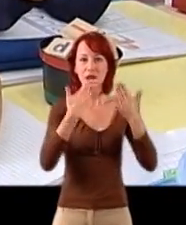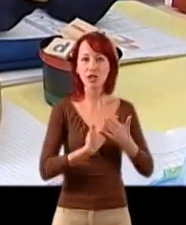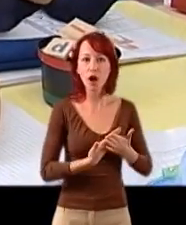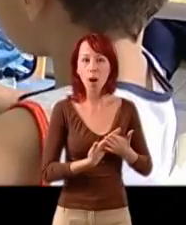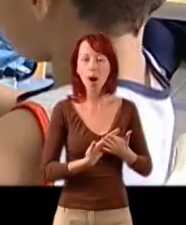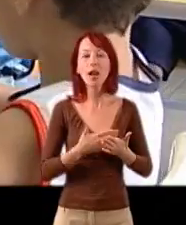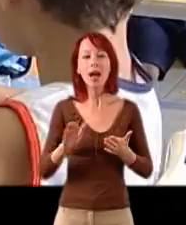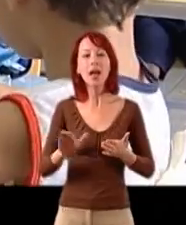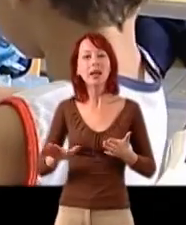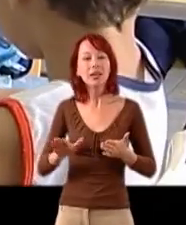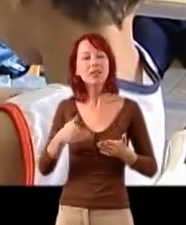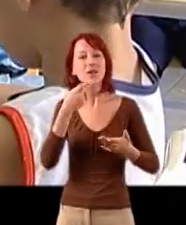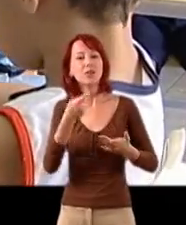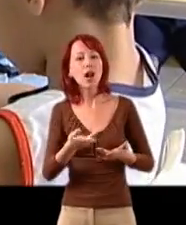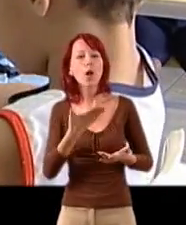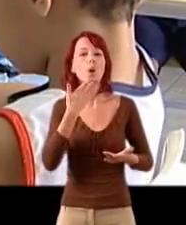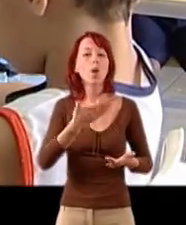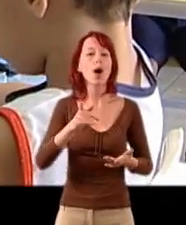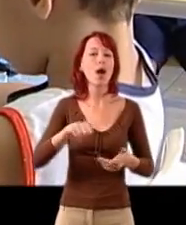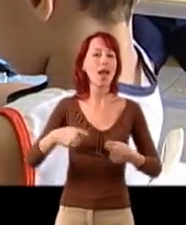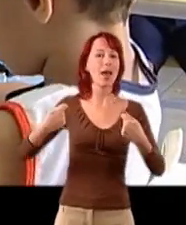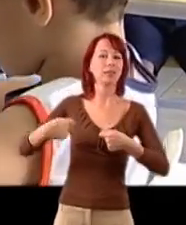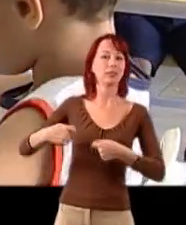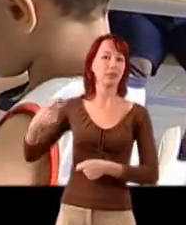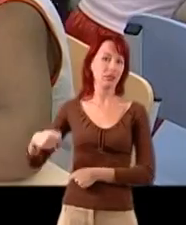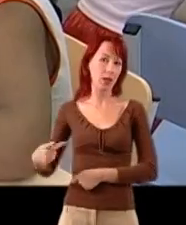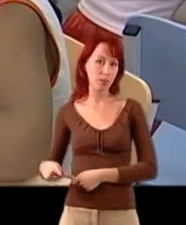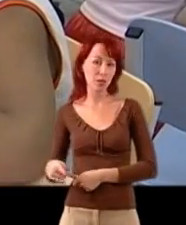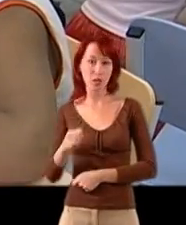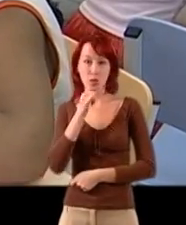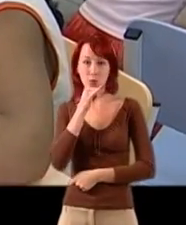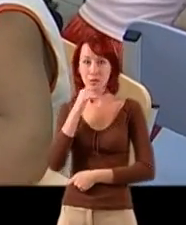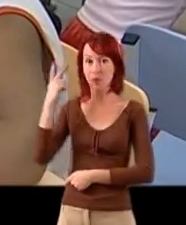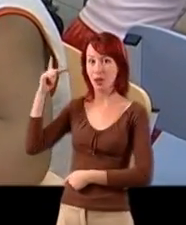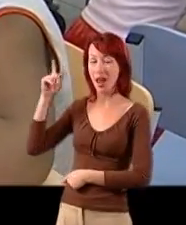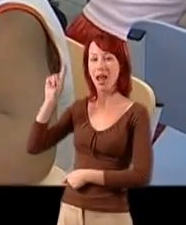sala, ela é que diz a demanda. Eu mesma, como coordenadora do